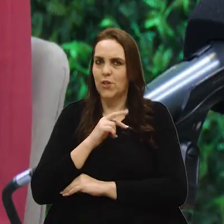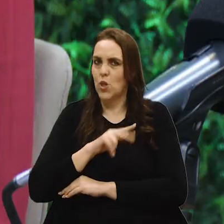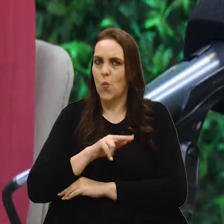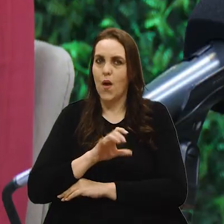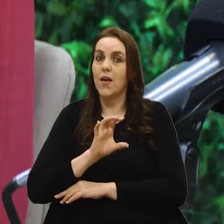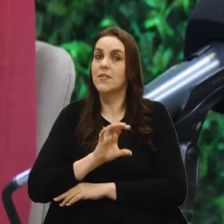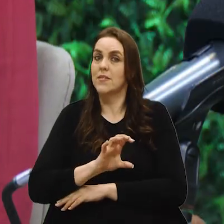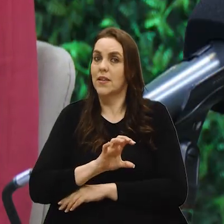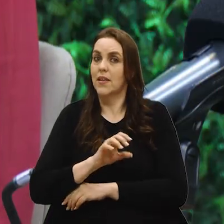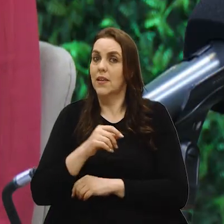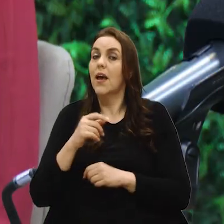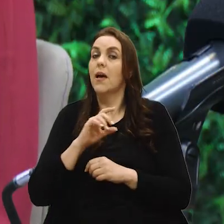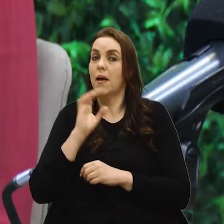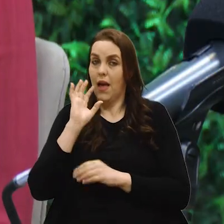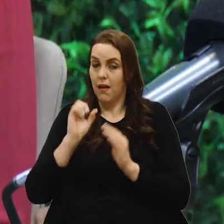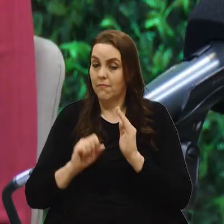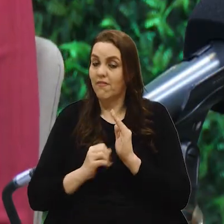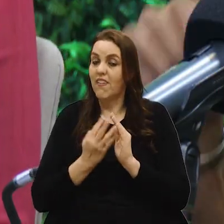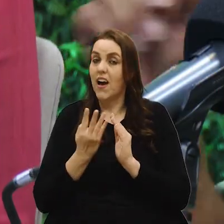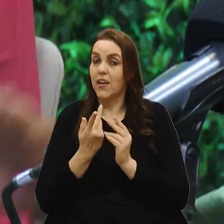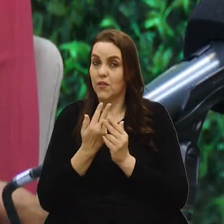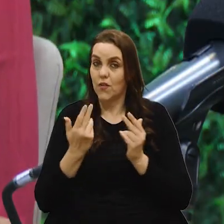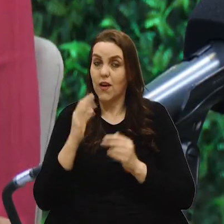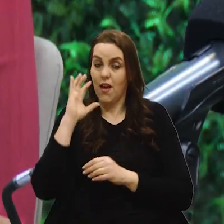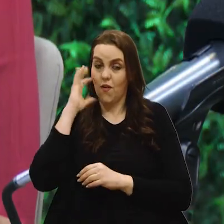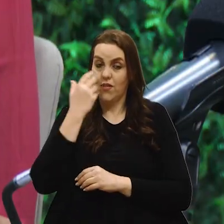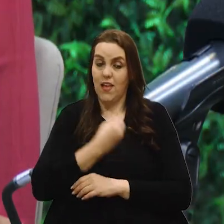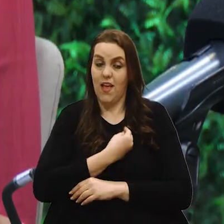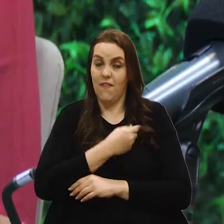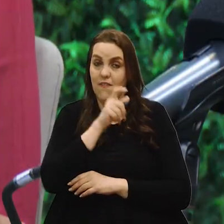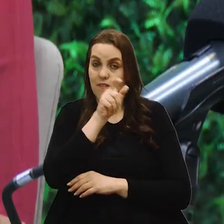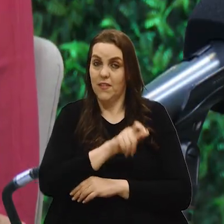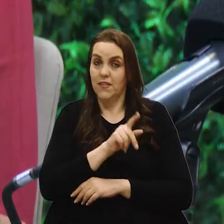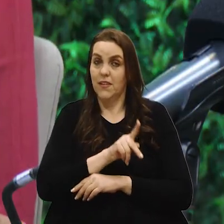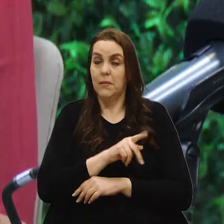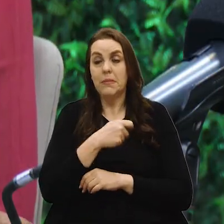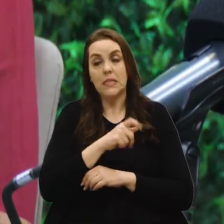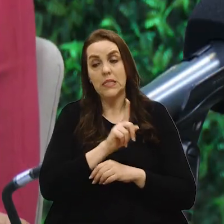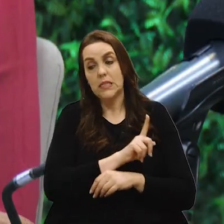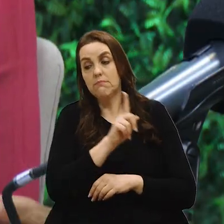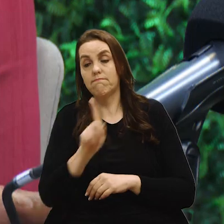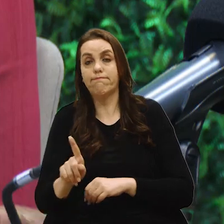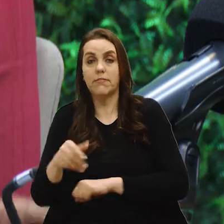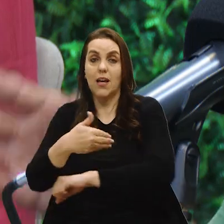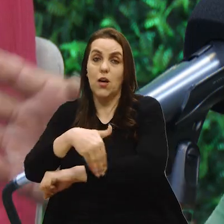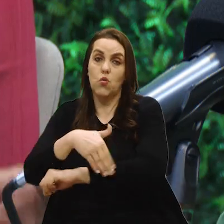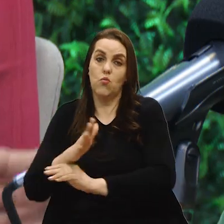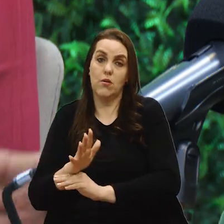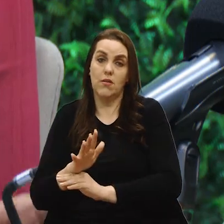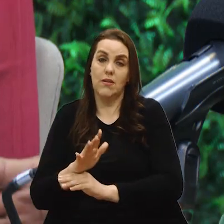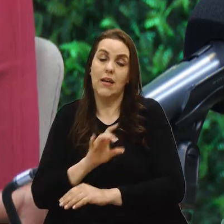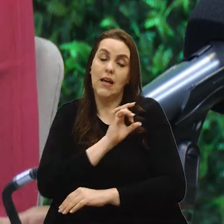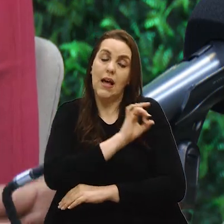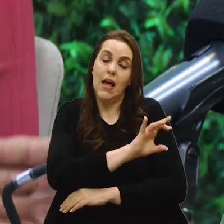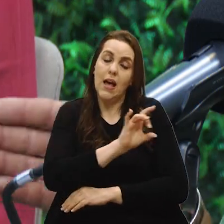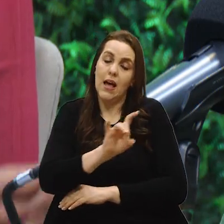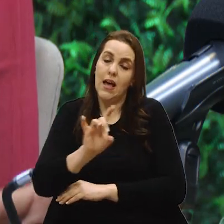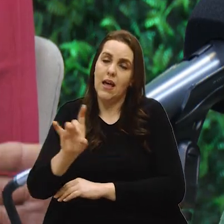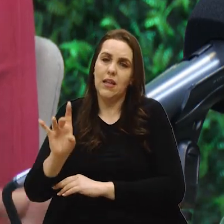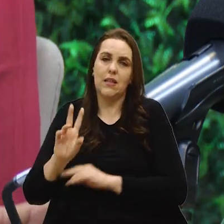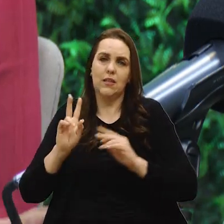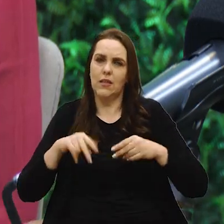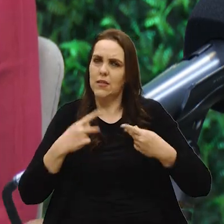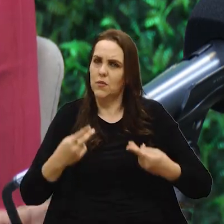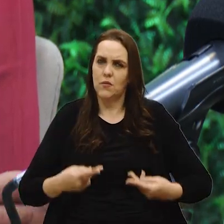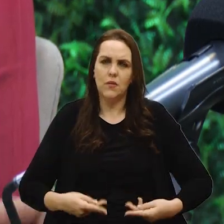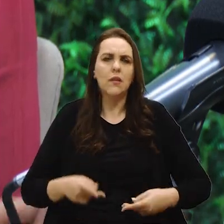uma tragédia de vários resultados, que torna a pessoa ter que... Cada um tem uma história. Cada